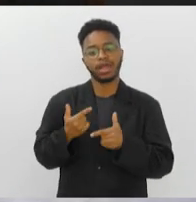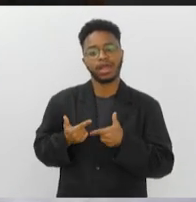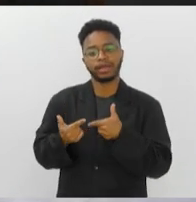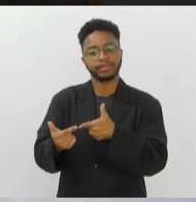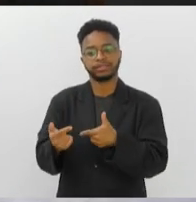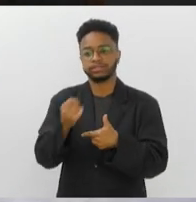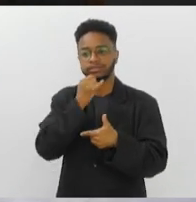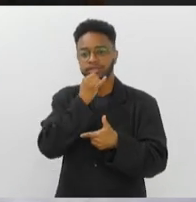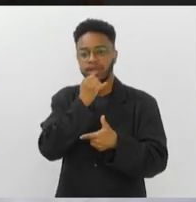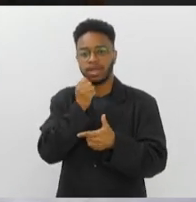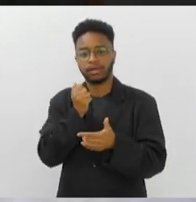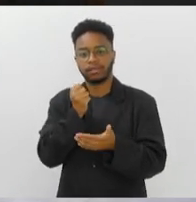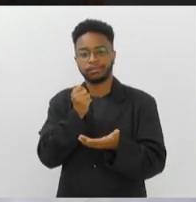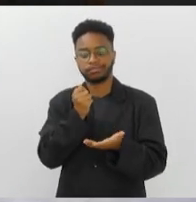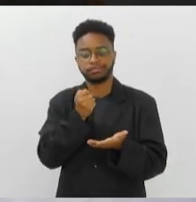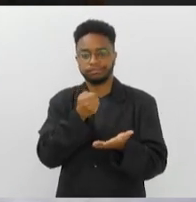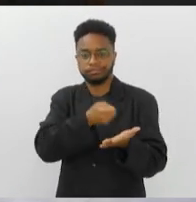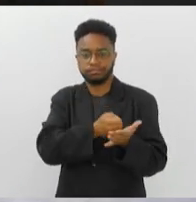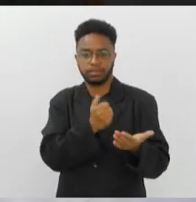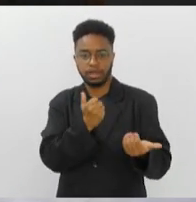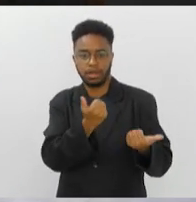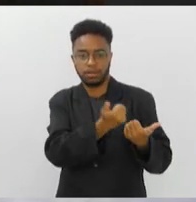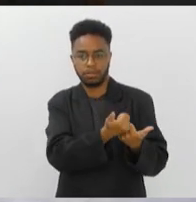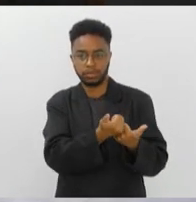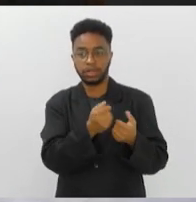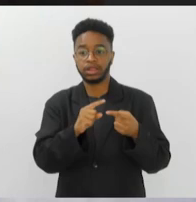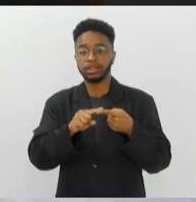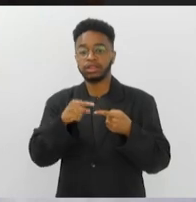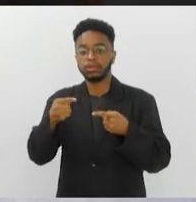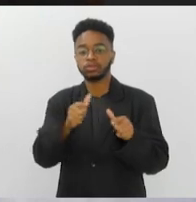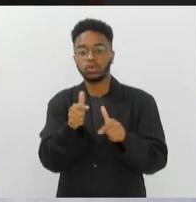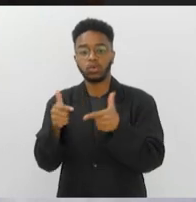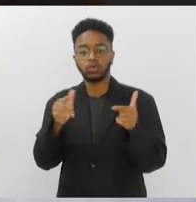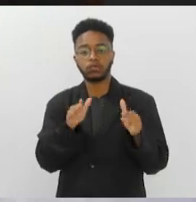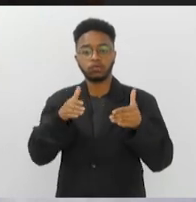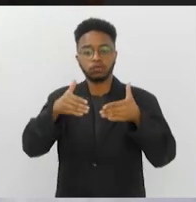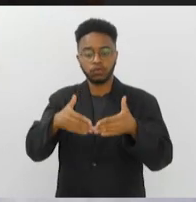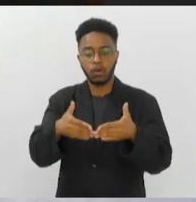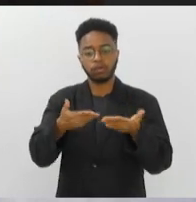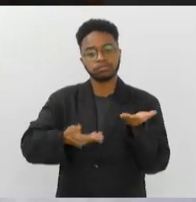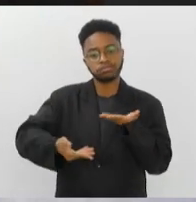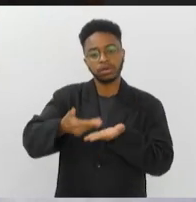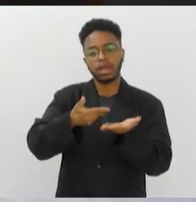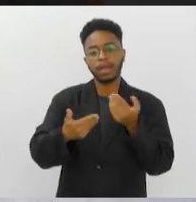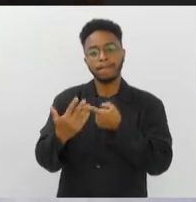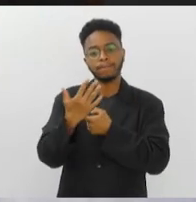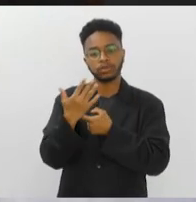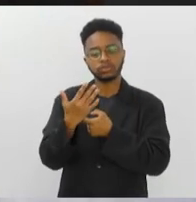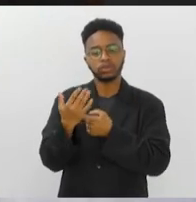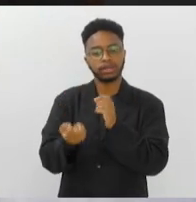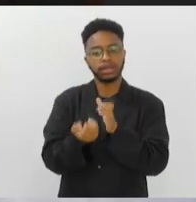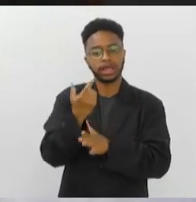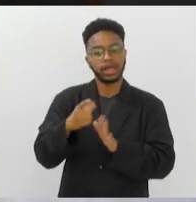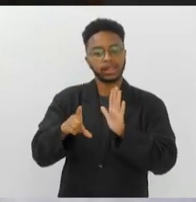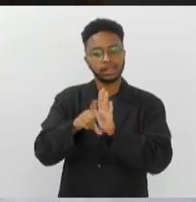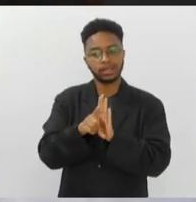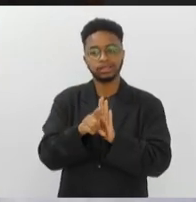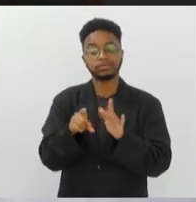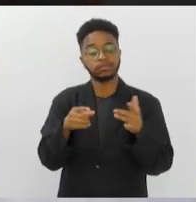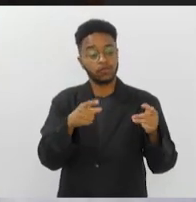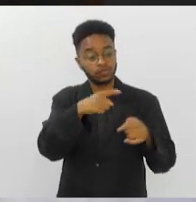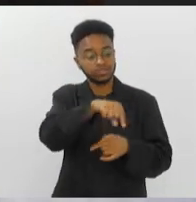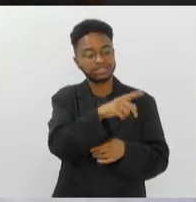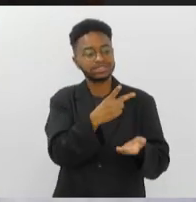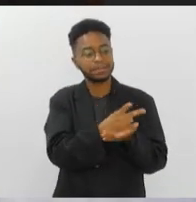do cofinanciamento, depois o pessoal dos fóruns do Centro de Convivência nos ajudou a elaborar uma lei específica, e vocês são sempre, e aí,